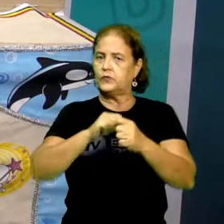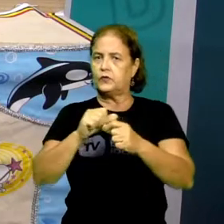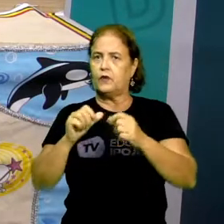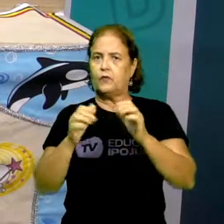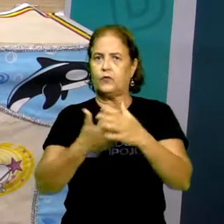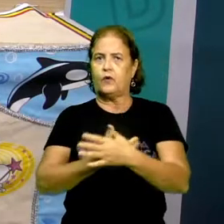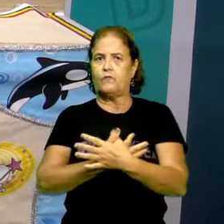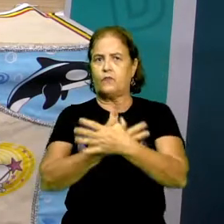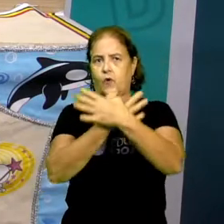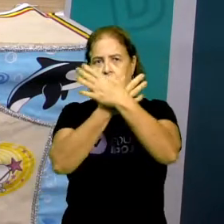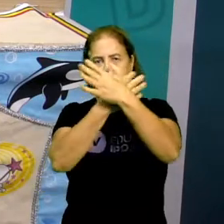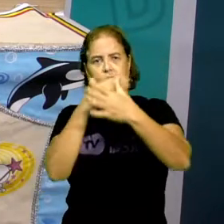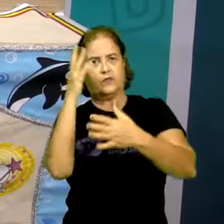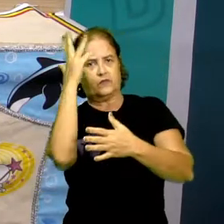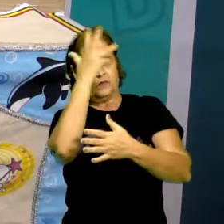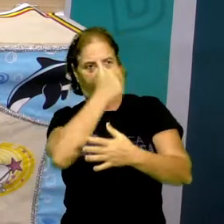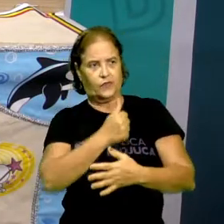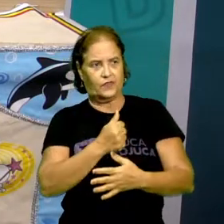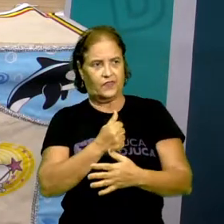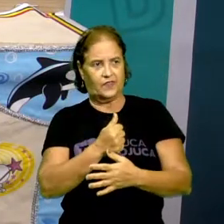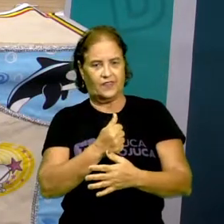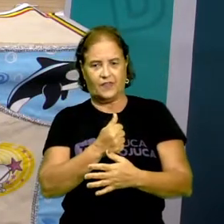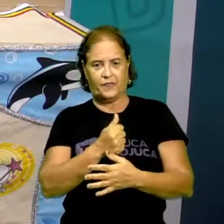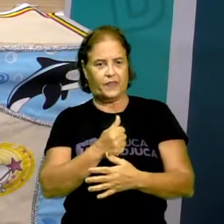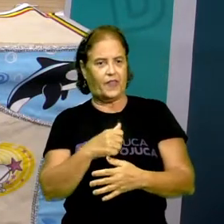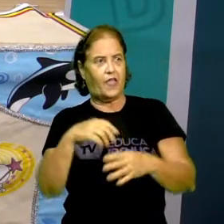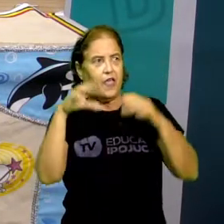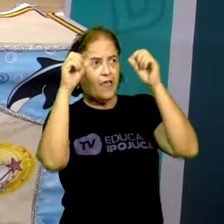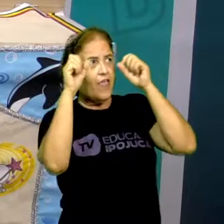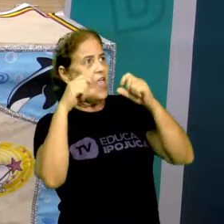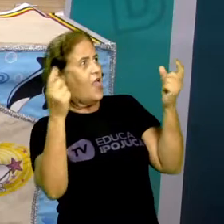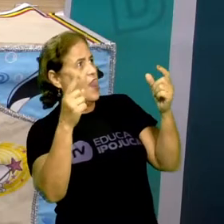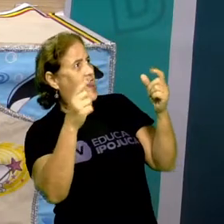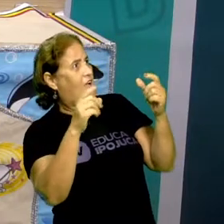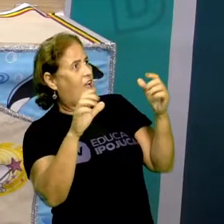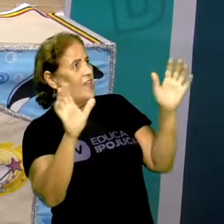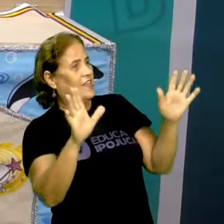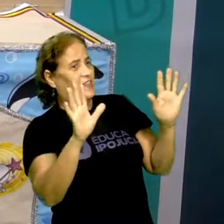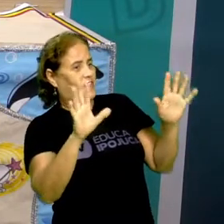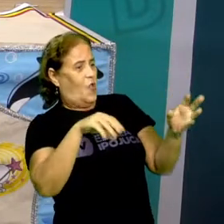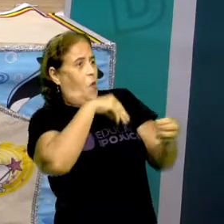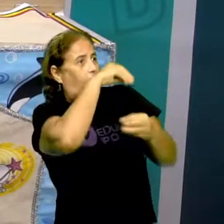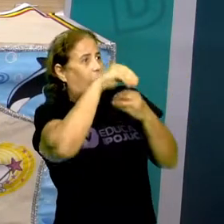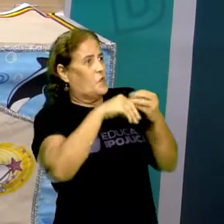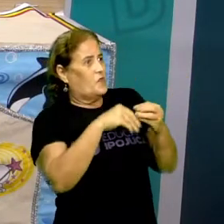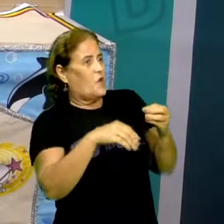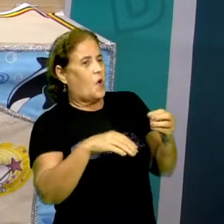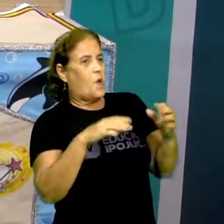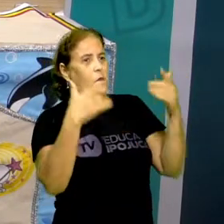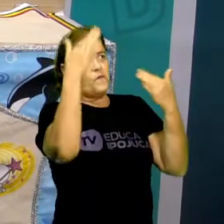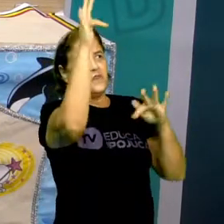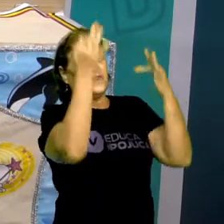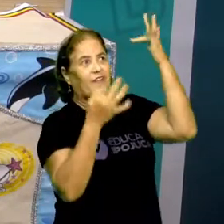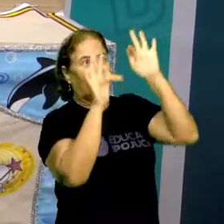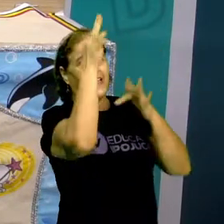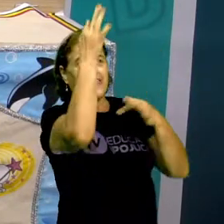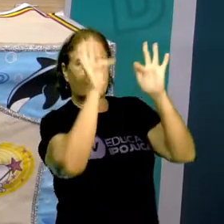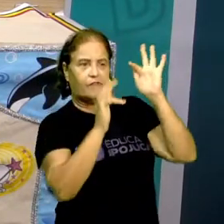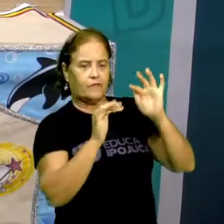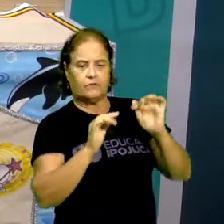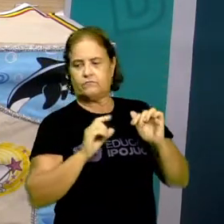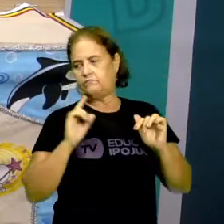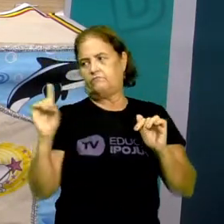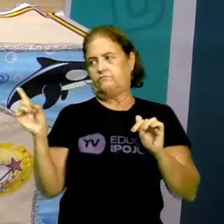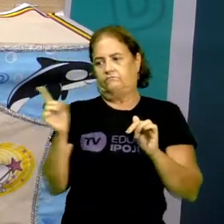leiturinha? Ela se fantasiou pro carnaval! Não, leiturinha!